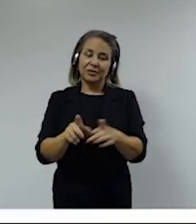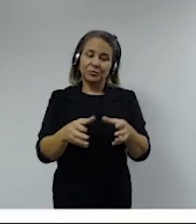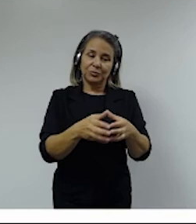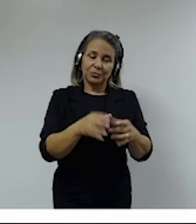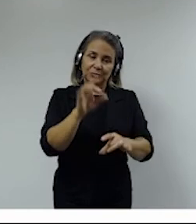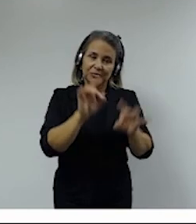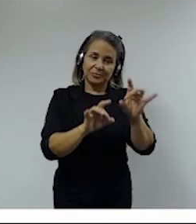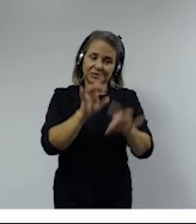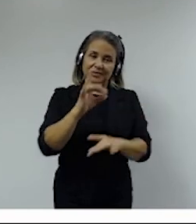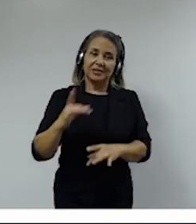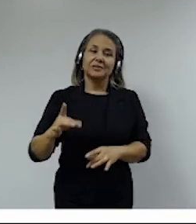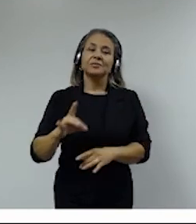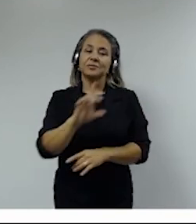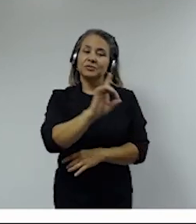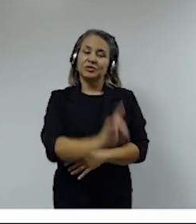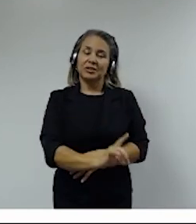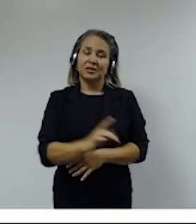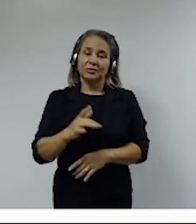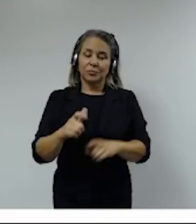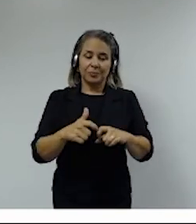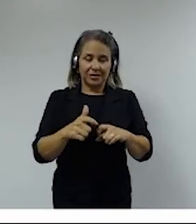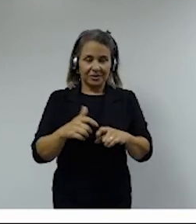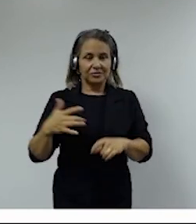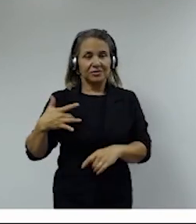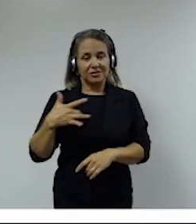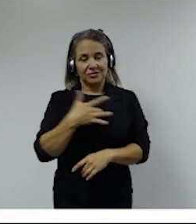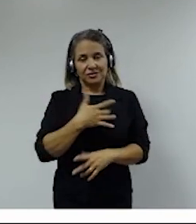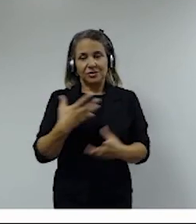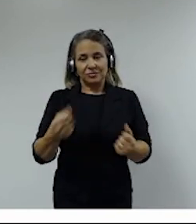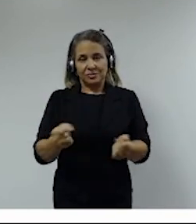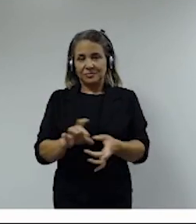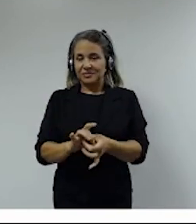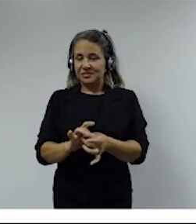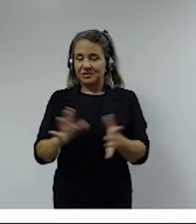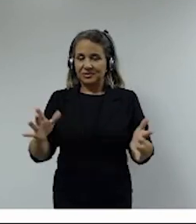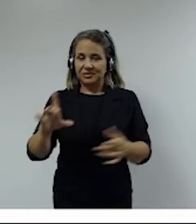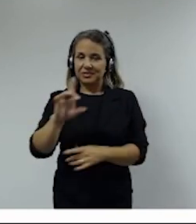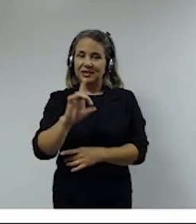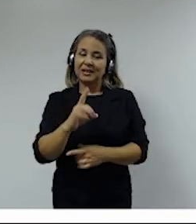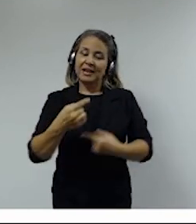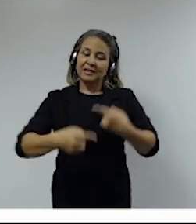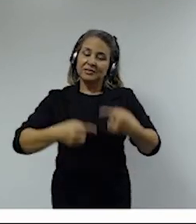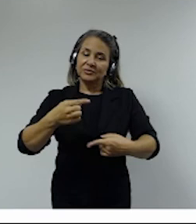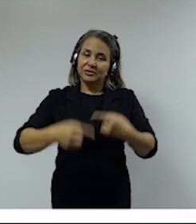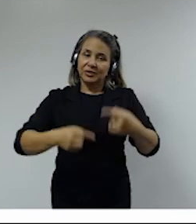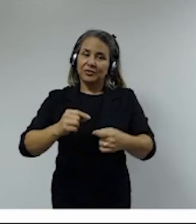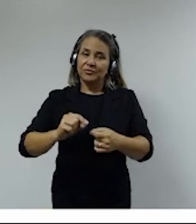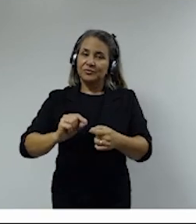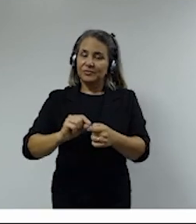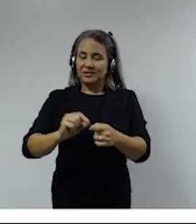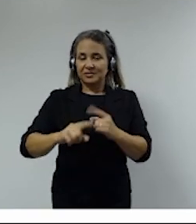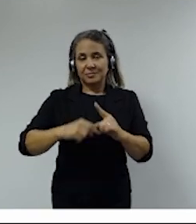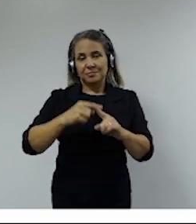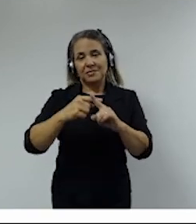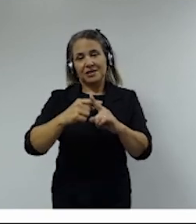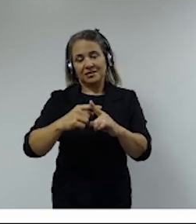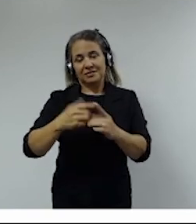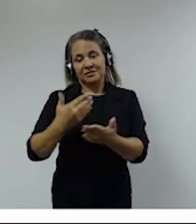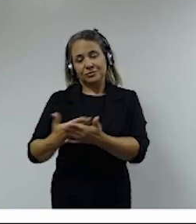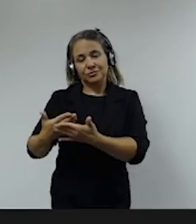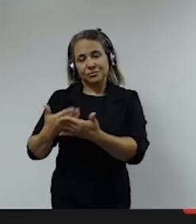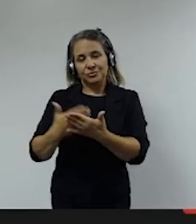da Saúde, e vamos deixar com que essa discussão nos faça mais estudo, nos faça